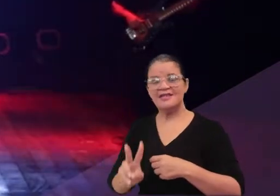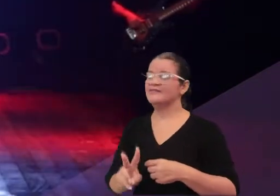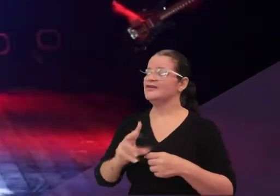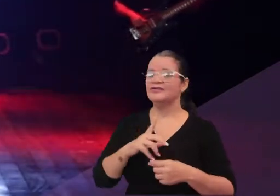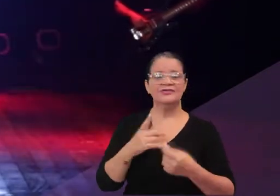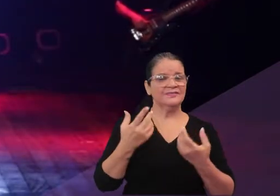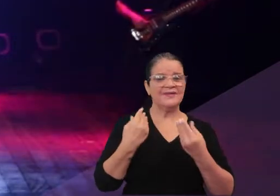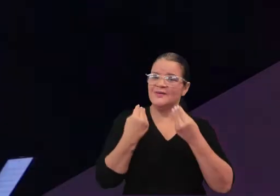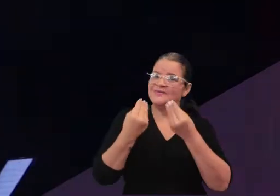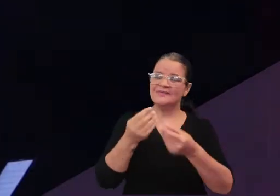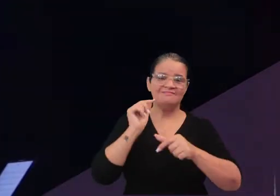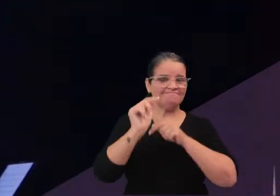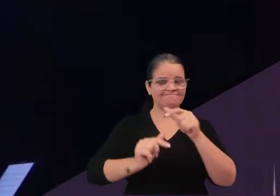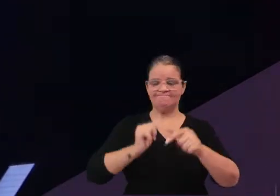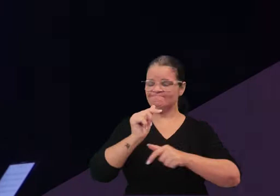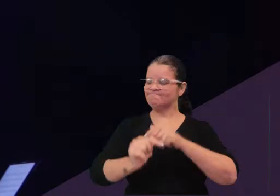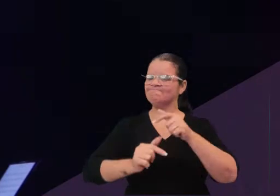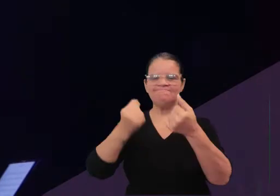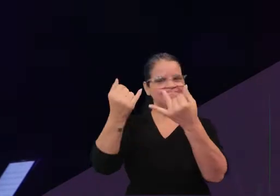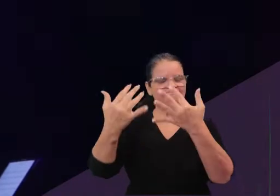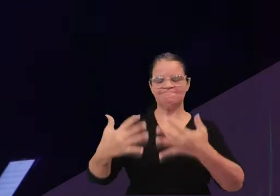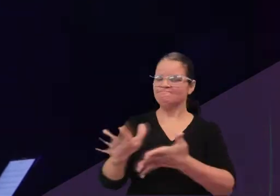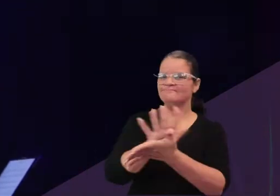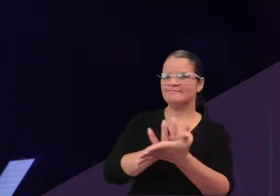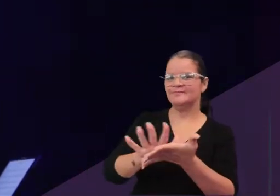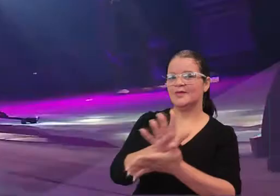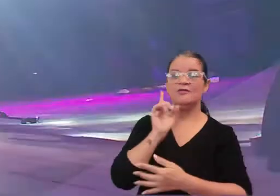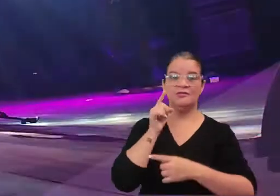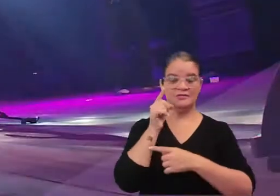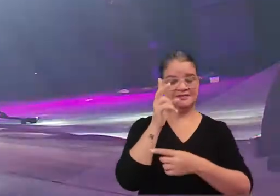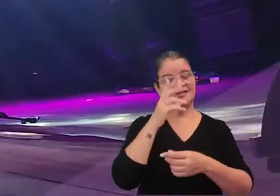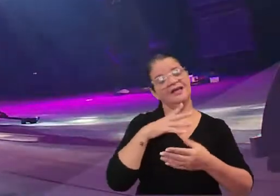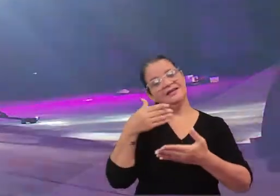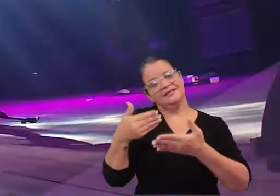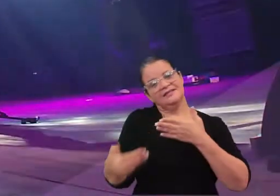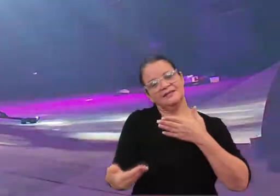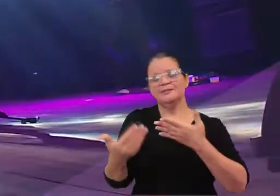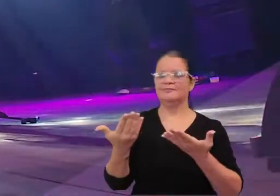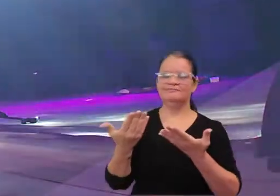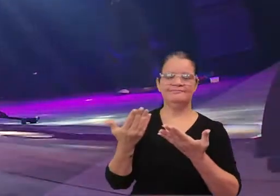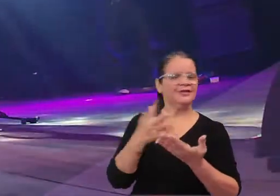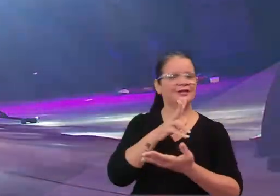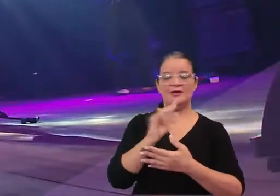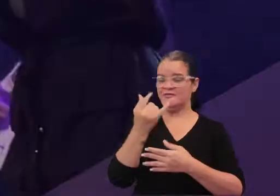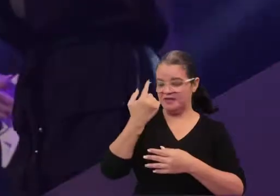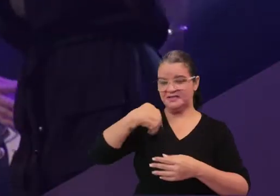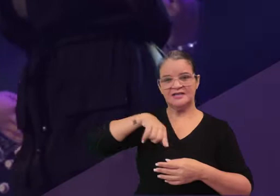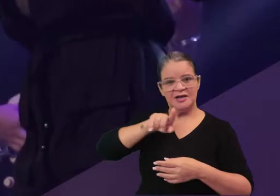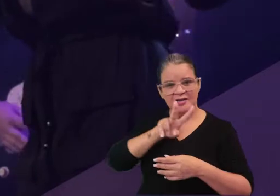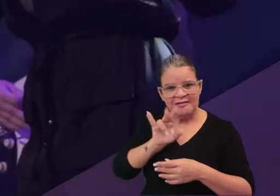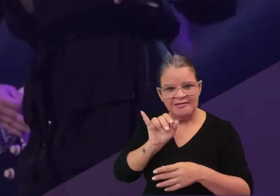Vou me poupar só dessa vez. Não se terem o trabalho de se explicar. Você